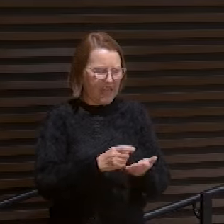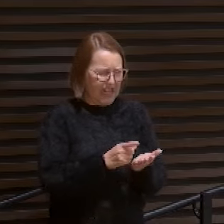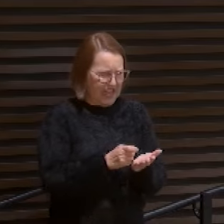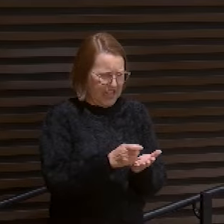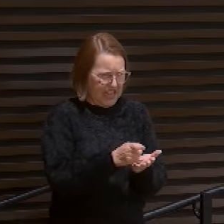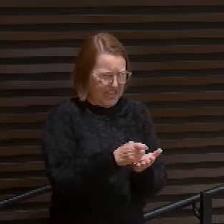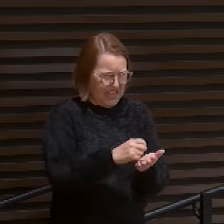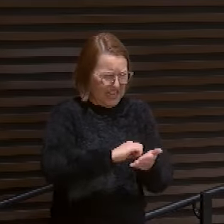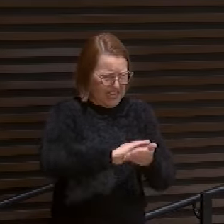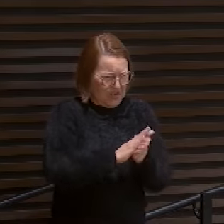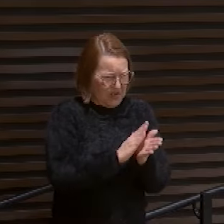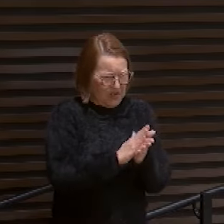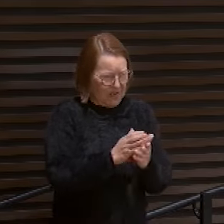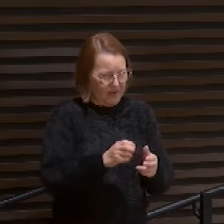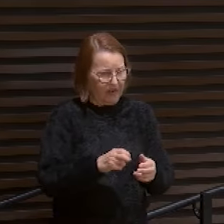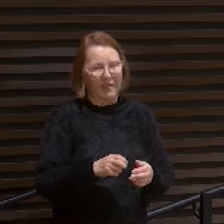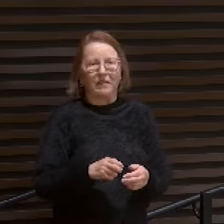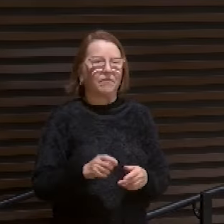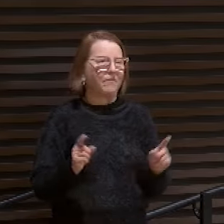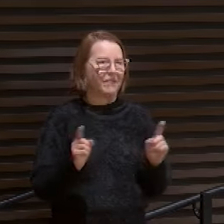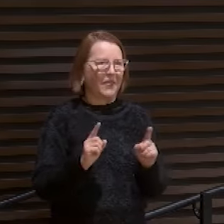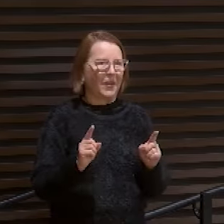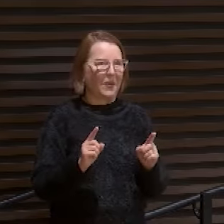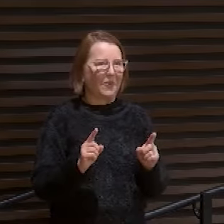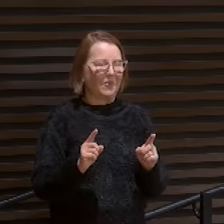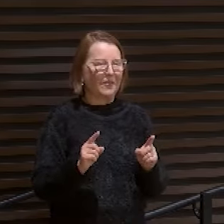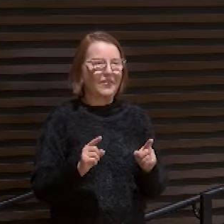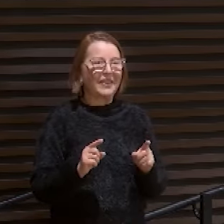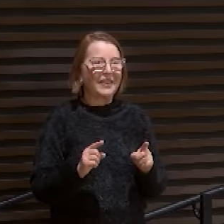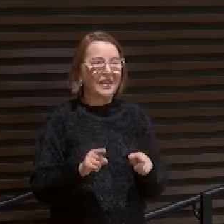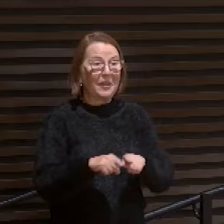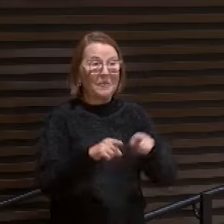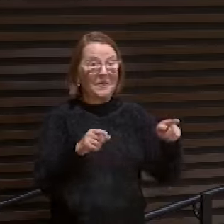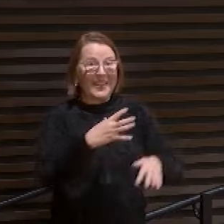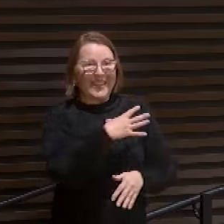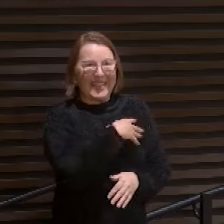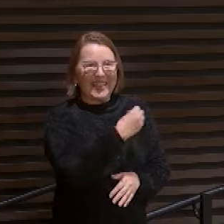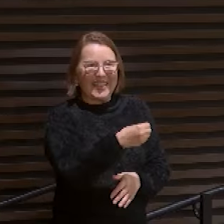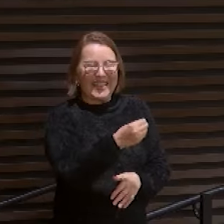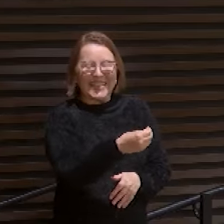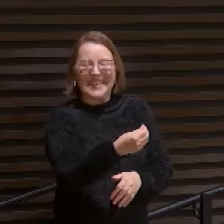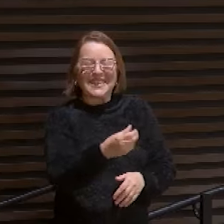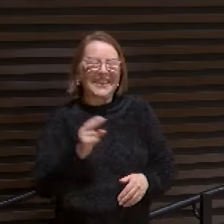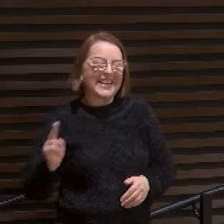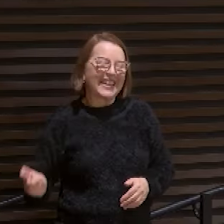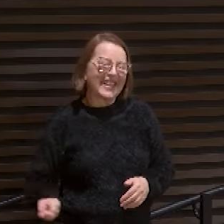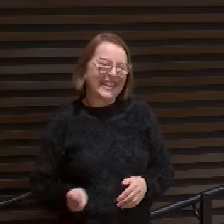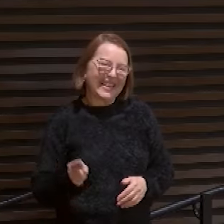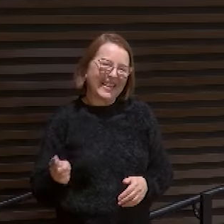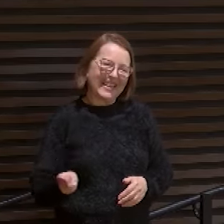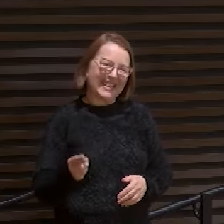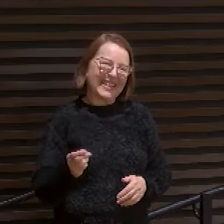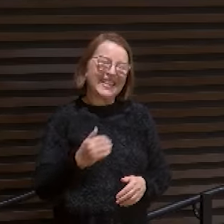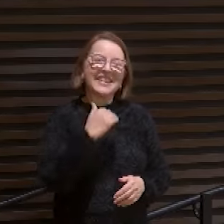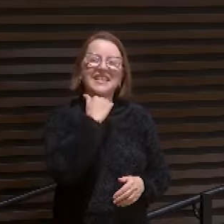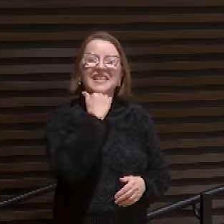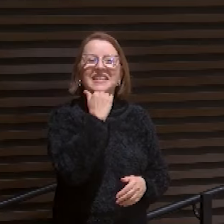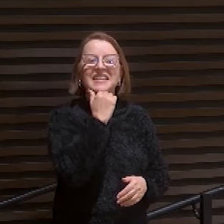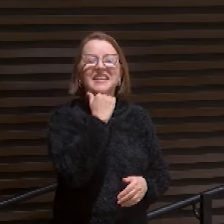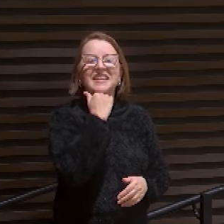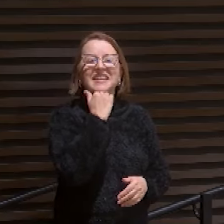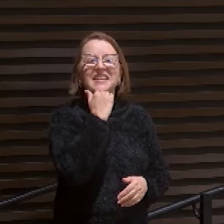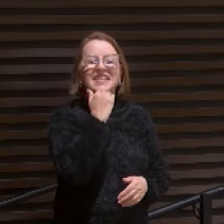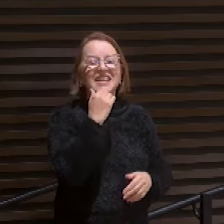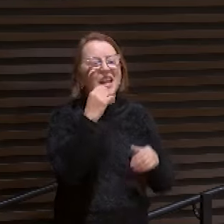pela traça. Isso aqui é para aqui agora. Mas é uma herança eterna. Ninguém